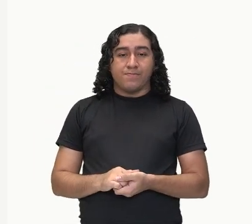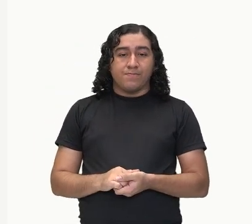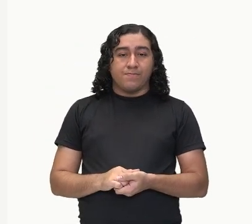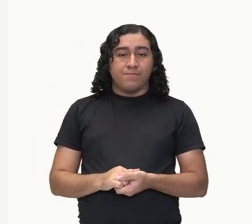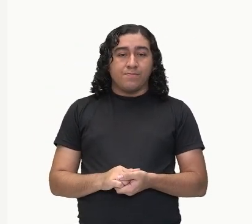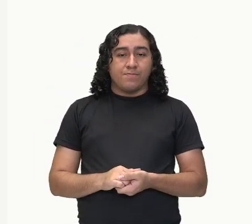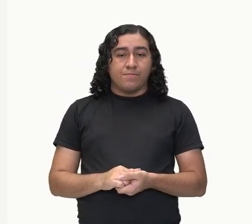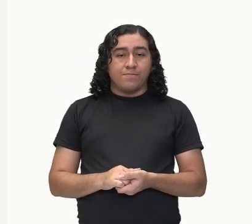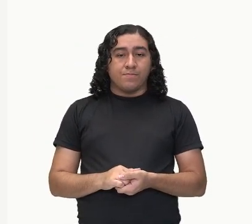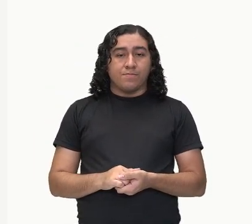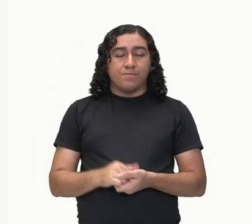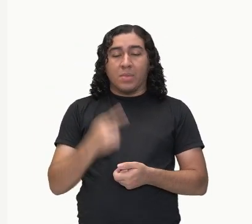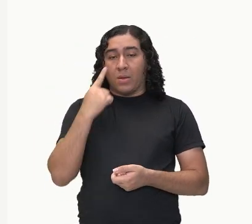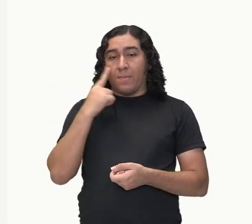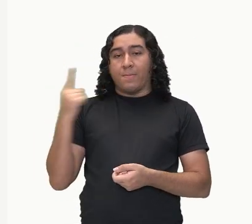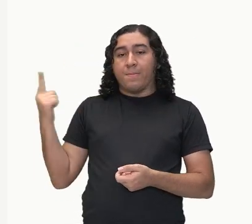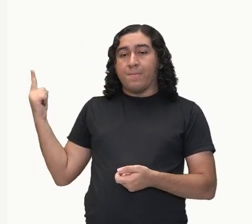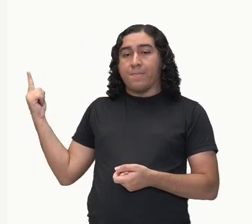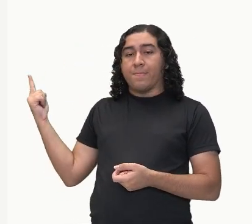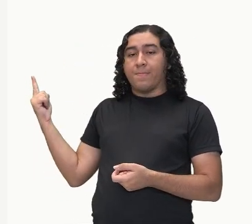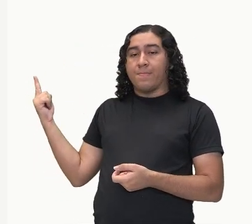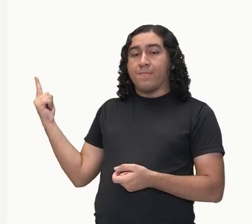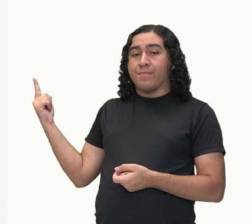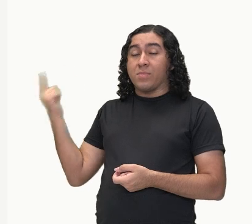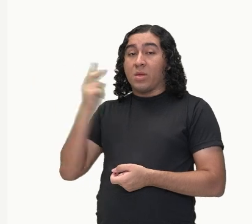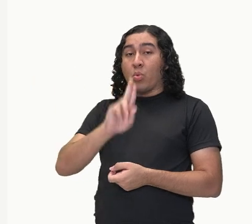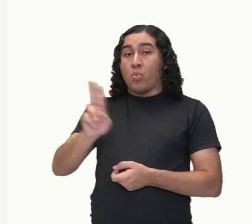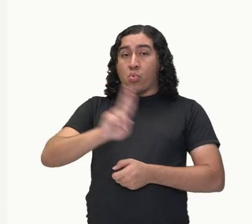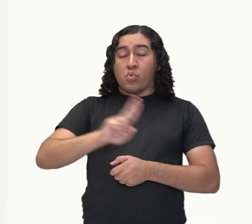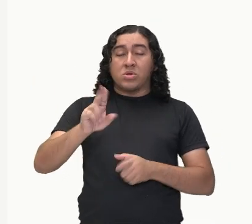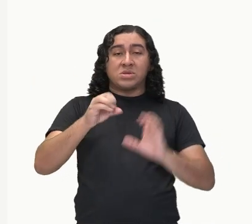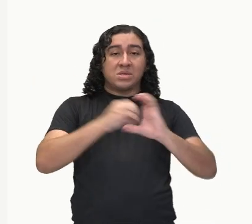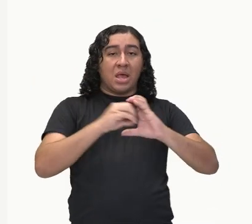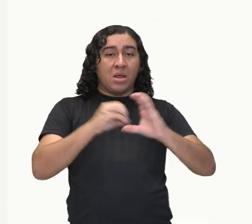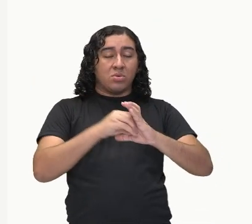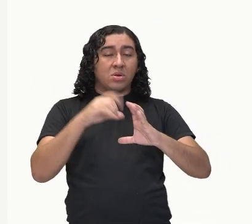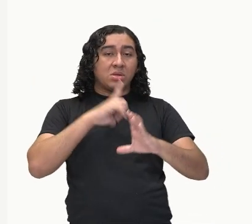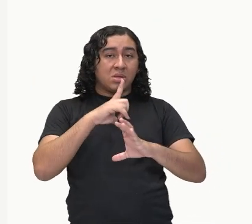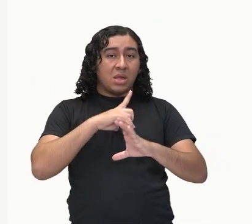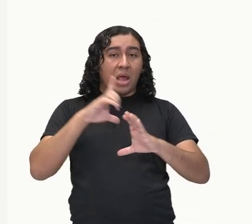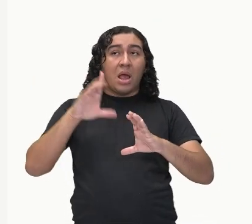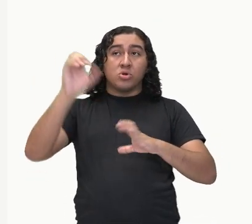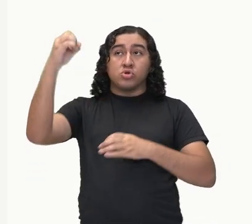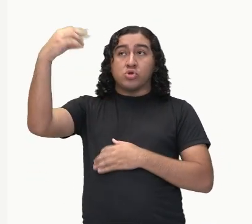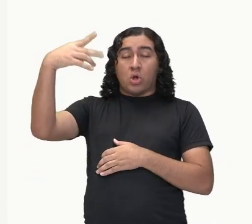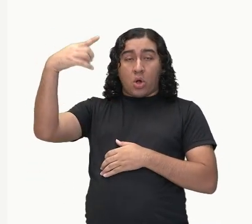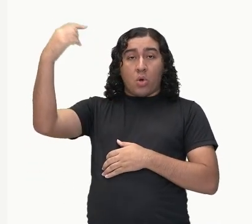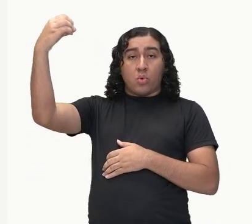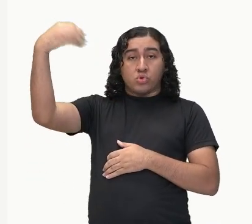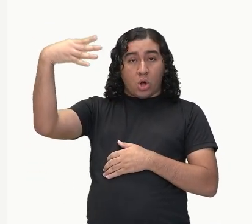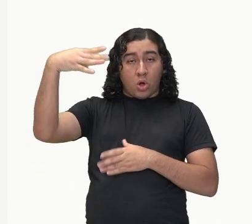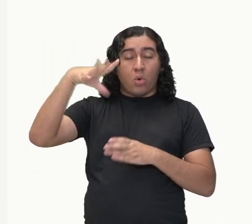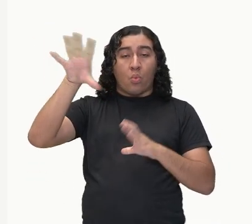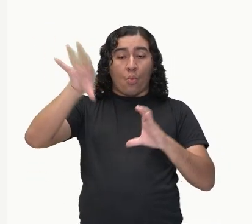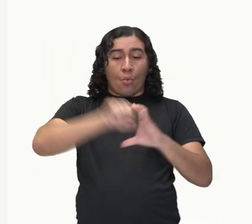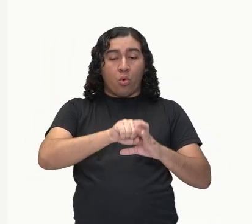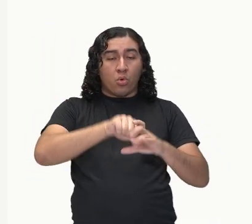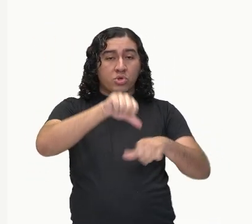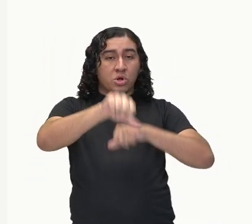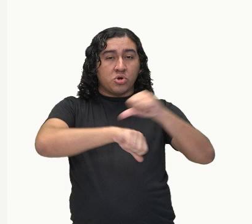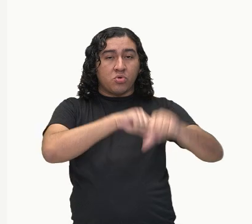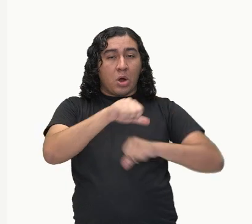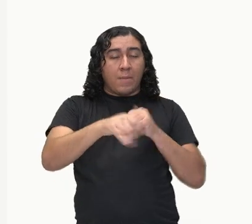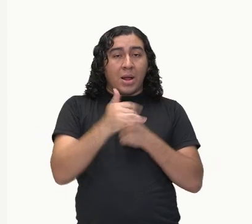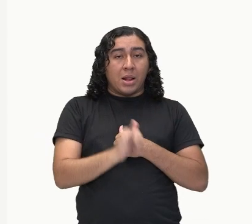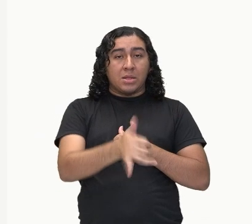de energia solar, células fotovoltaicas que vão converter a energia do sol em energia